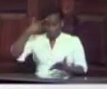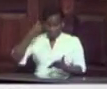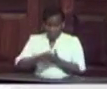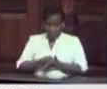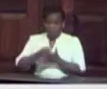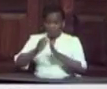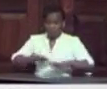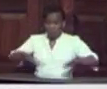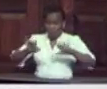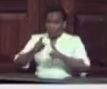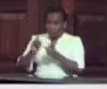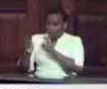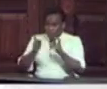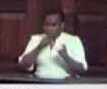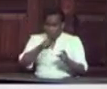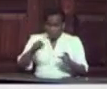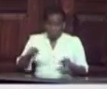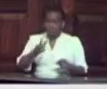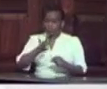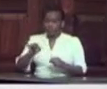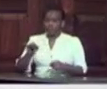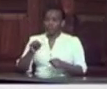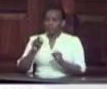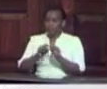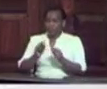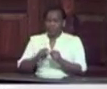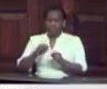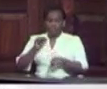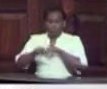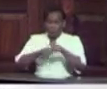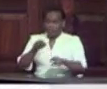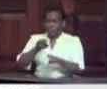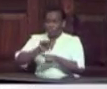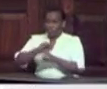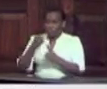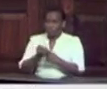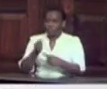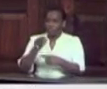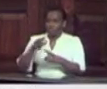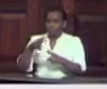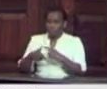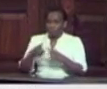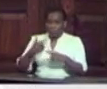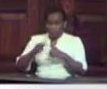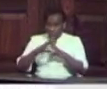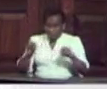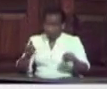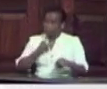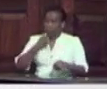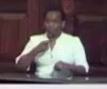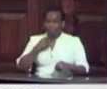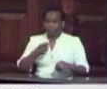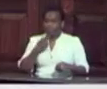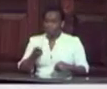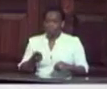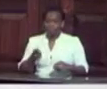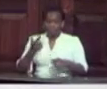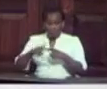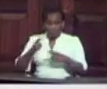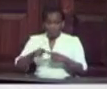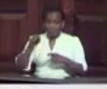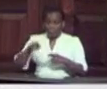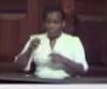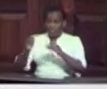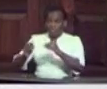decisão construída aqui vai fazer o corte social, vai resolver o problema. O problema está um